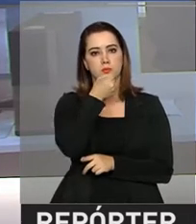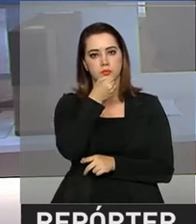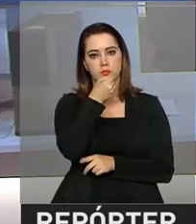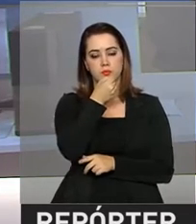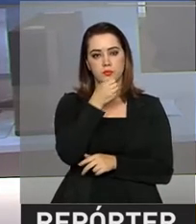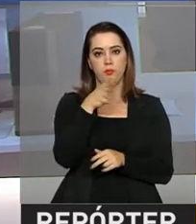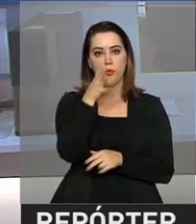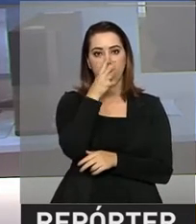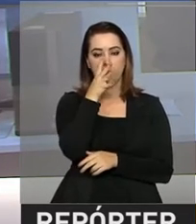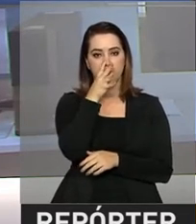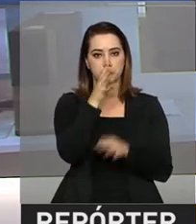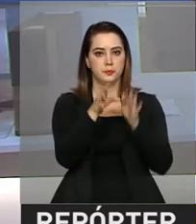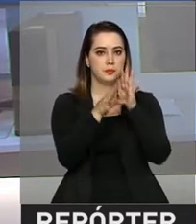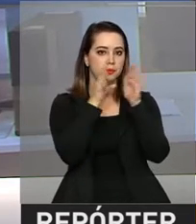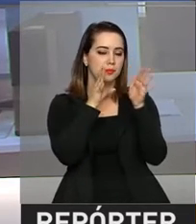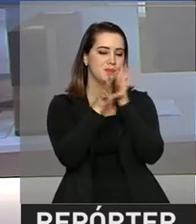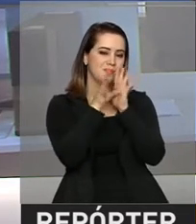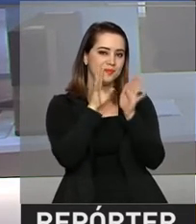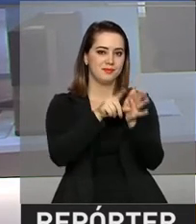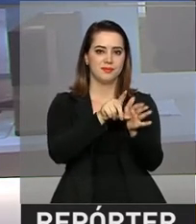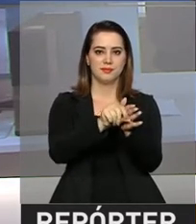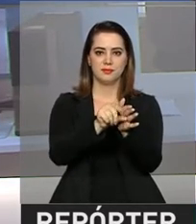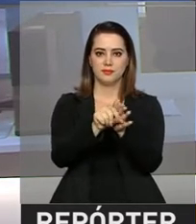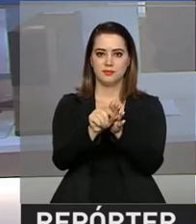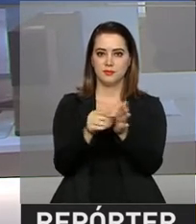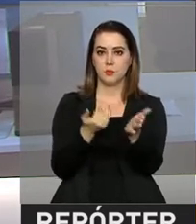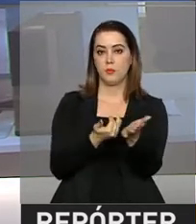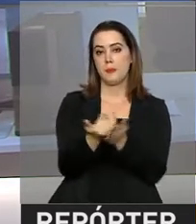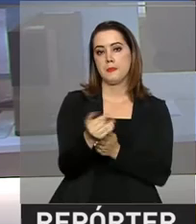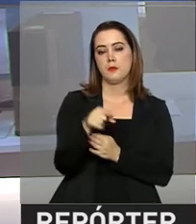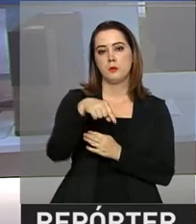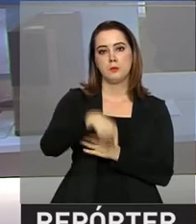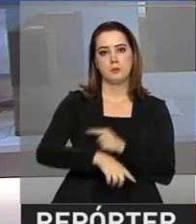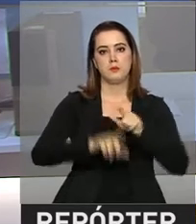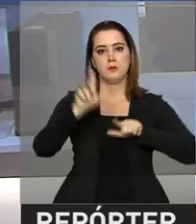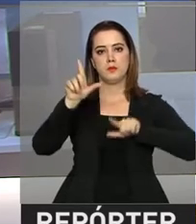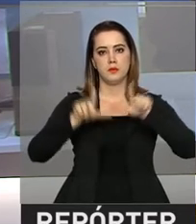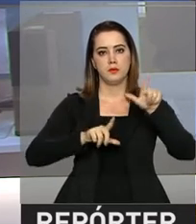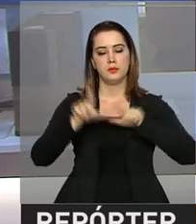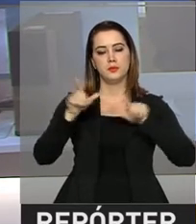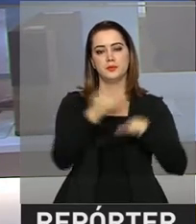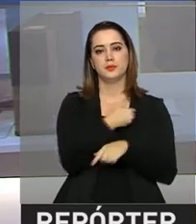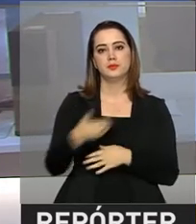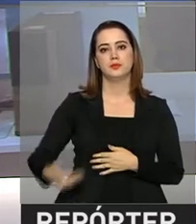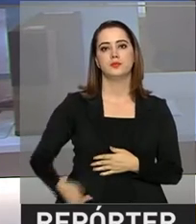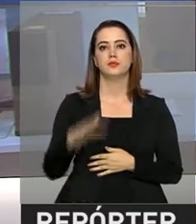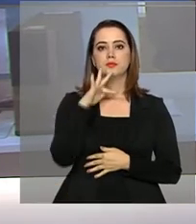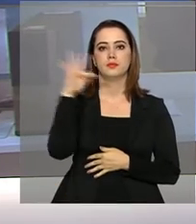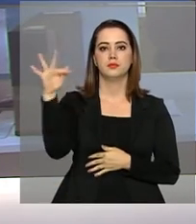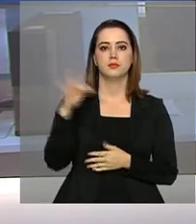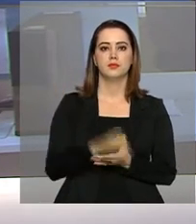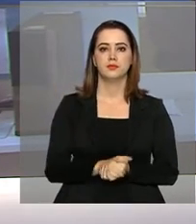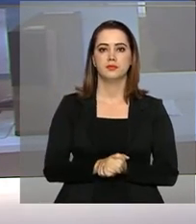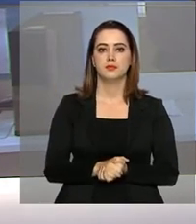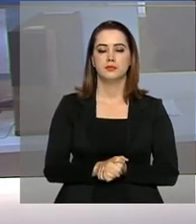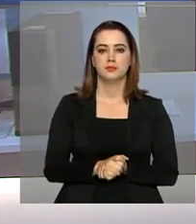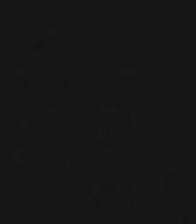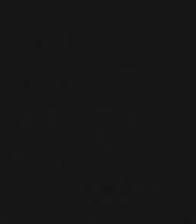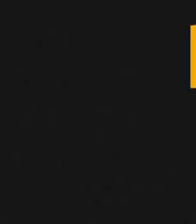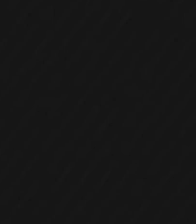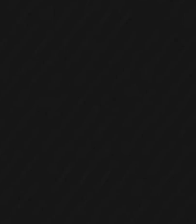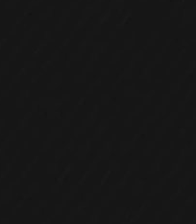repórter nbr acompanhe também as novidades em nossas redes sociais continue com a gente aqui na nbr a tv do governo federal